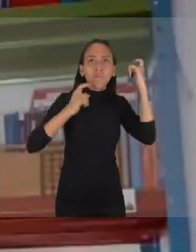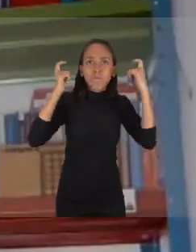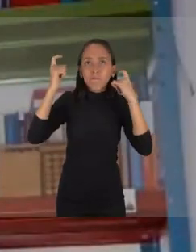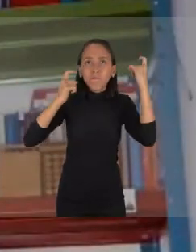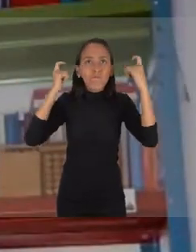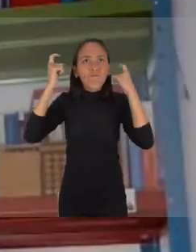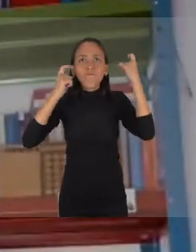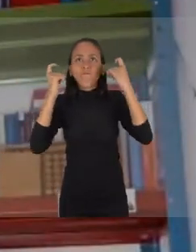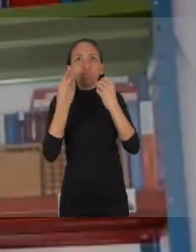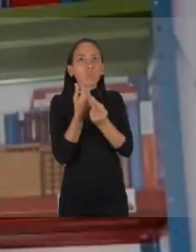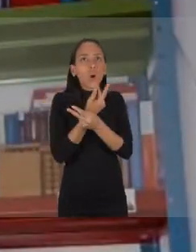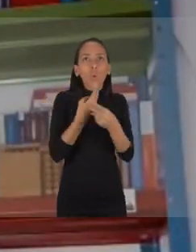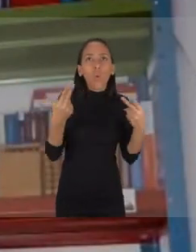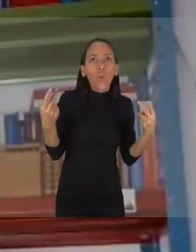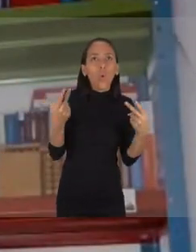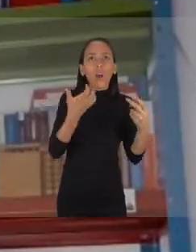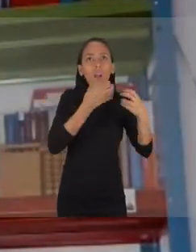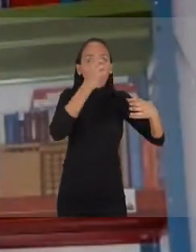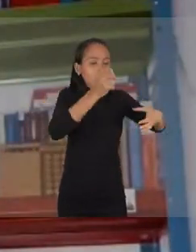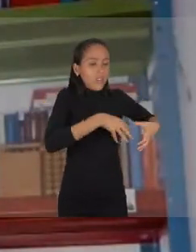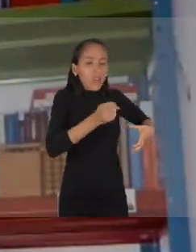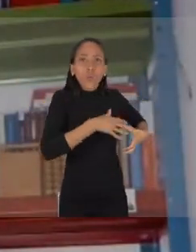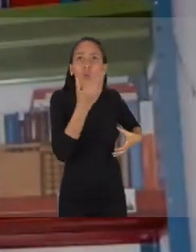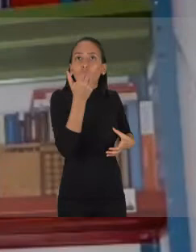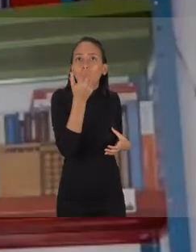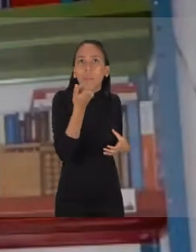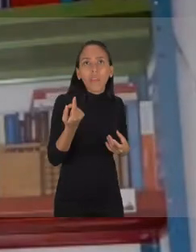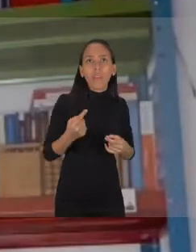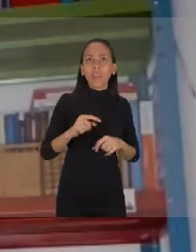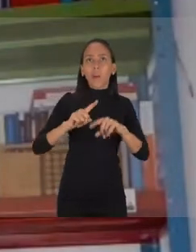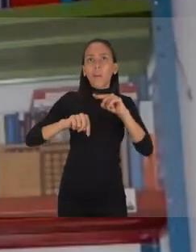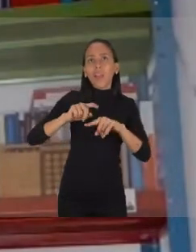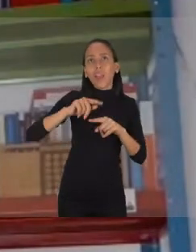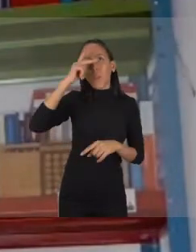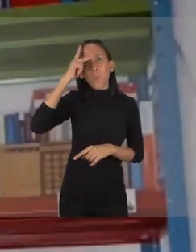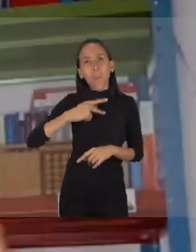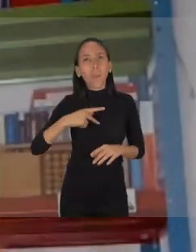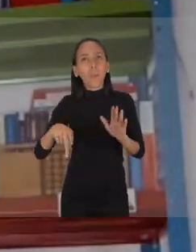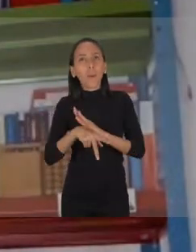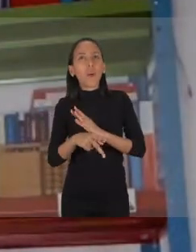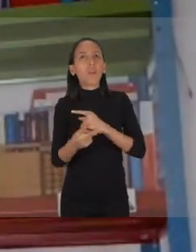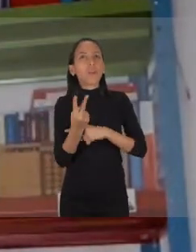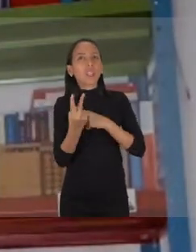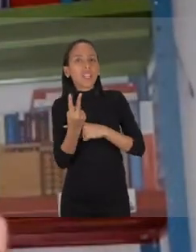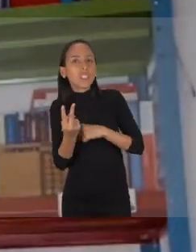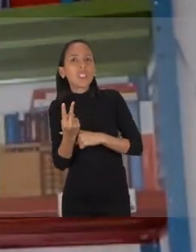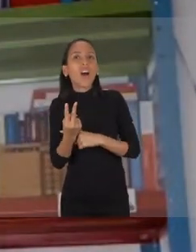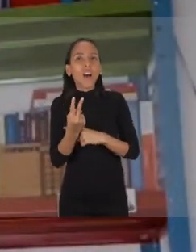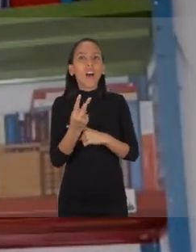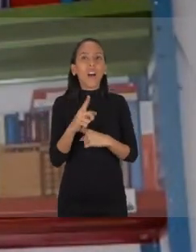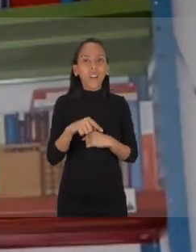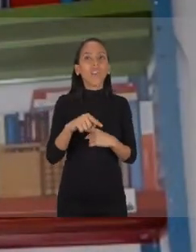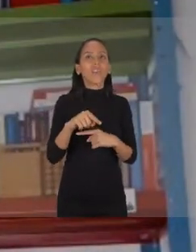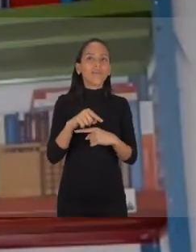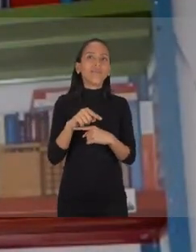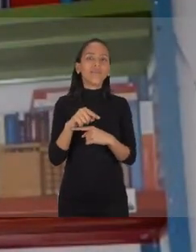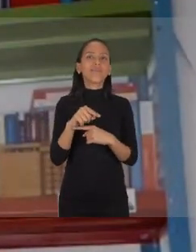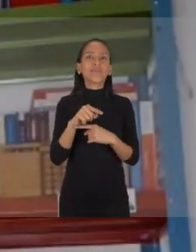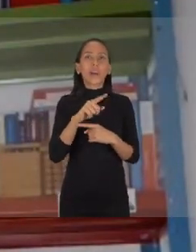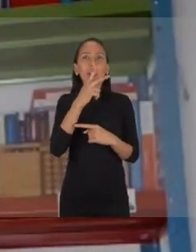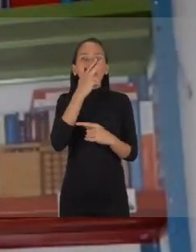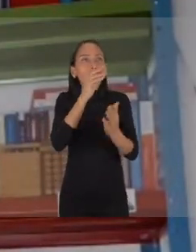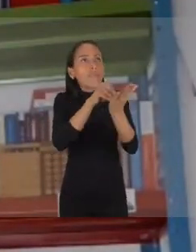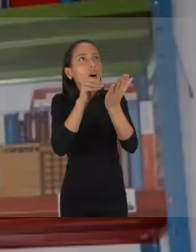com várias coisas e querendo armazenar, estocar alimentos. E EPI, né, os equipamentos de proteção